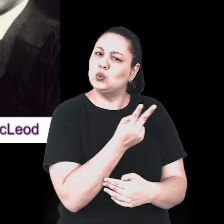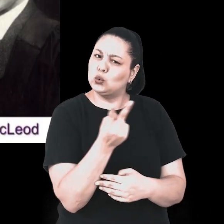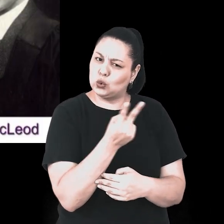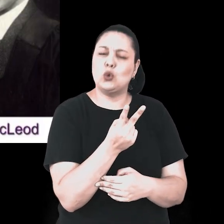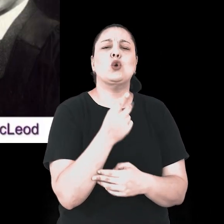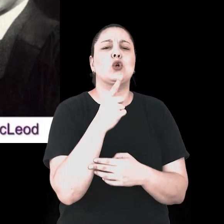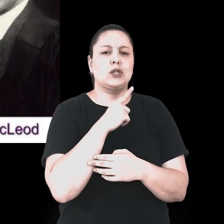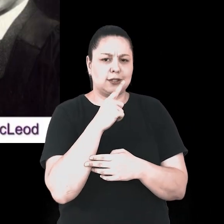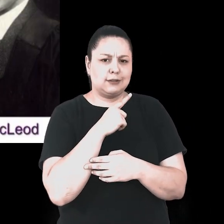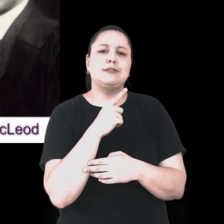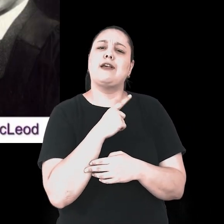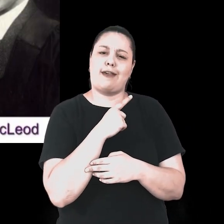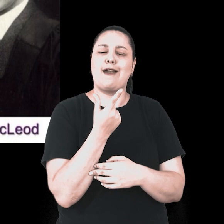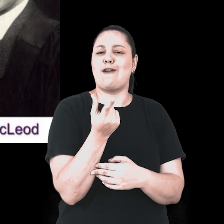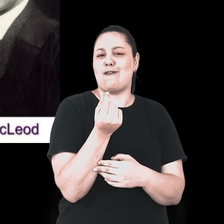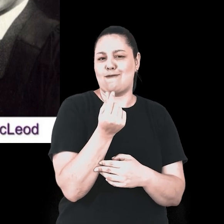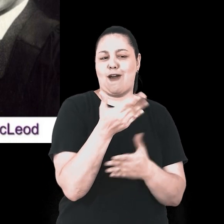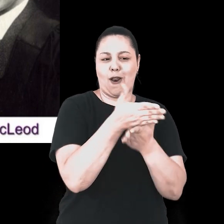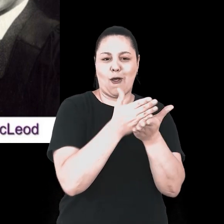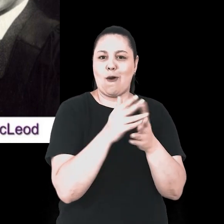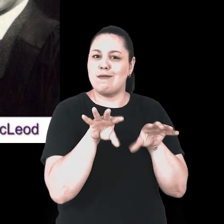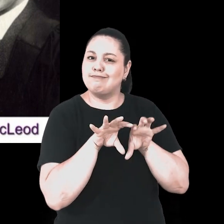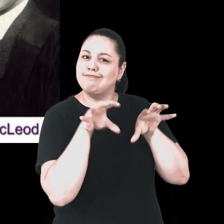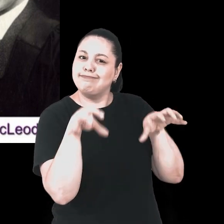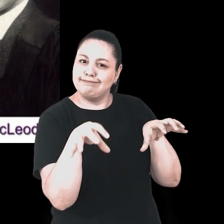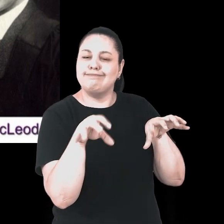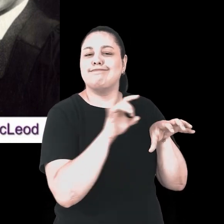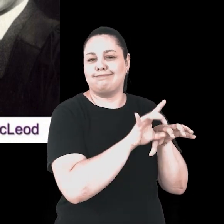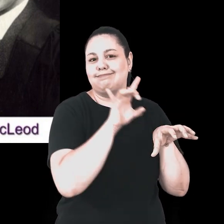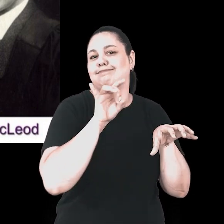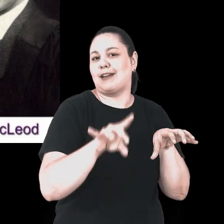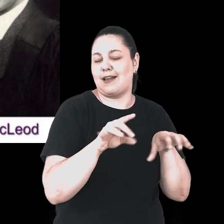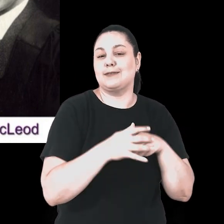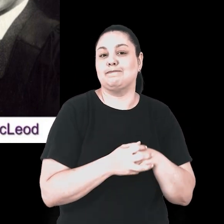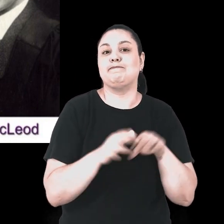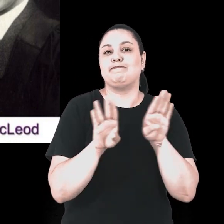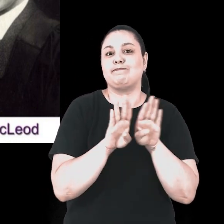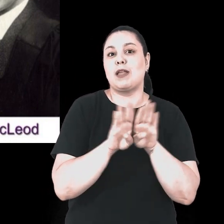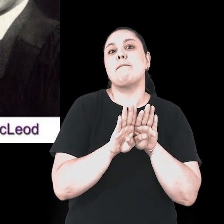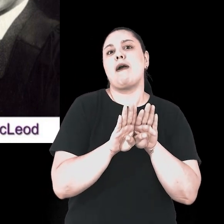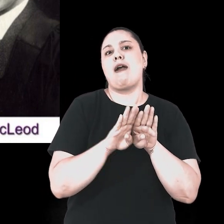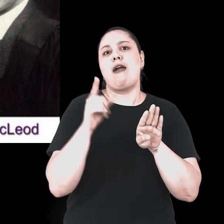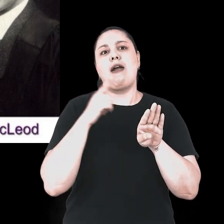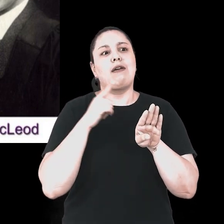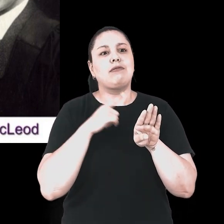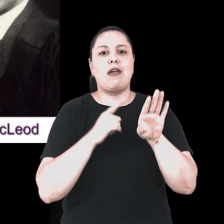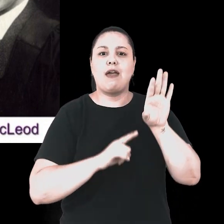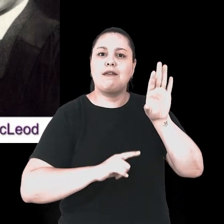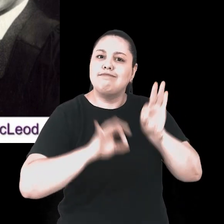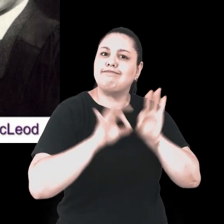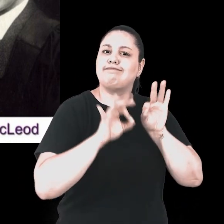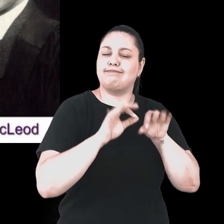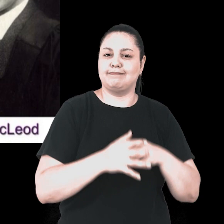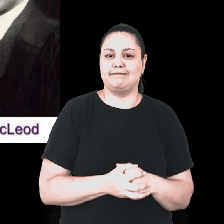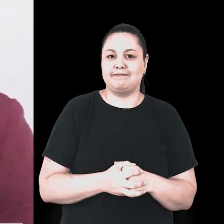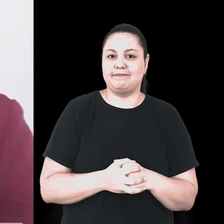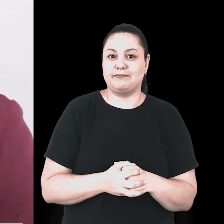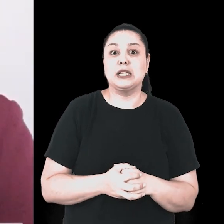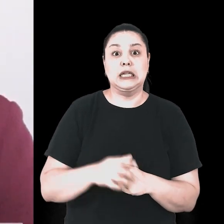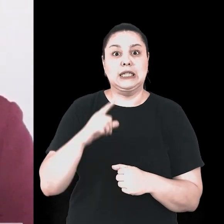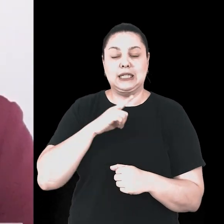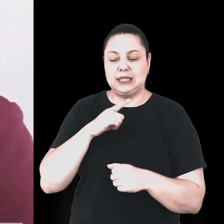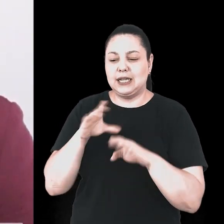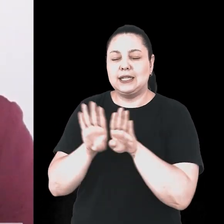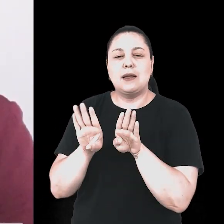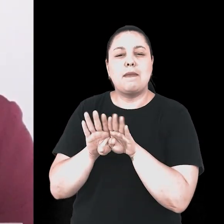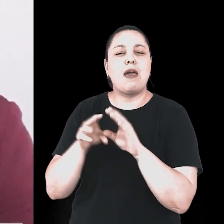Medicina. Ambos dividiram os méritos e o valor do prêmio informalmente com Best e Collett. Com a identificação